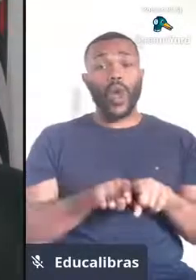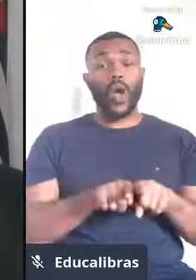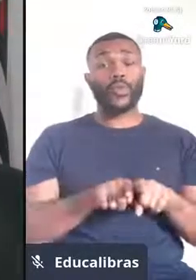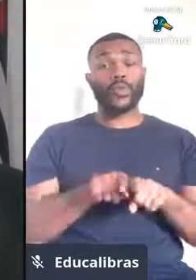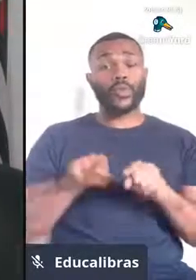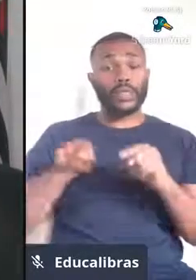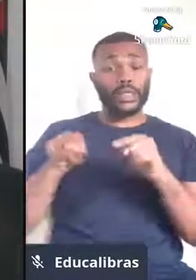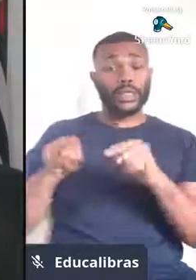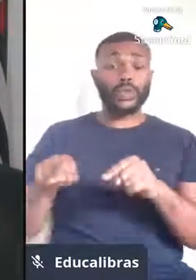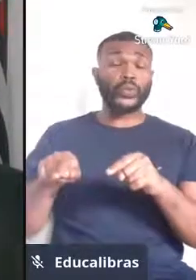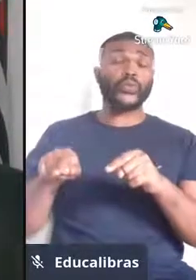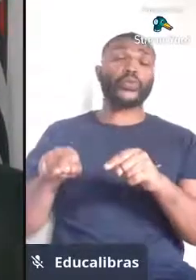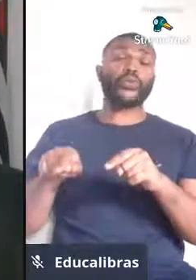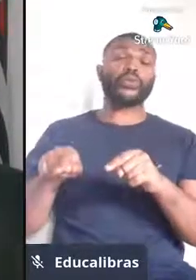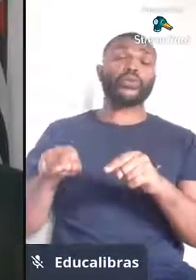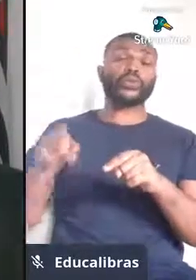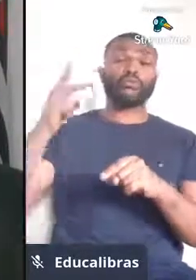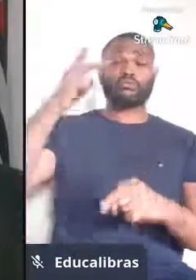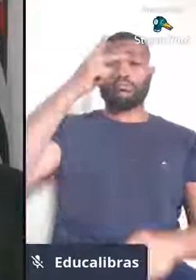ele, para quem